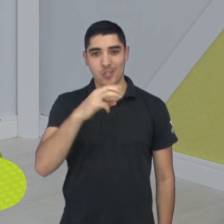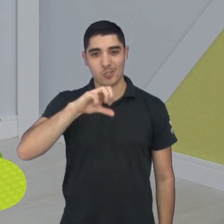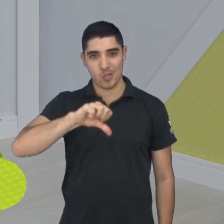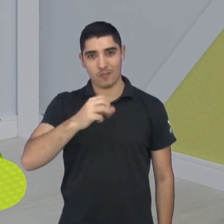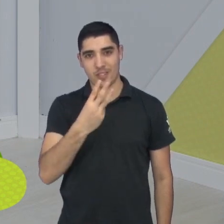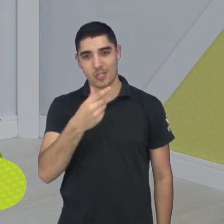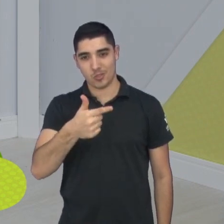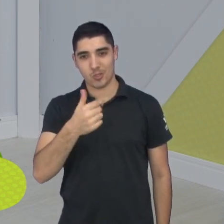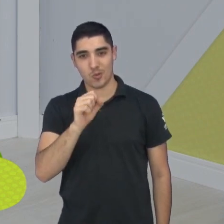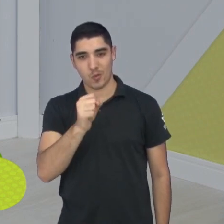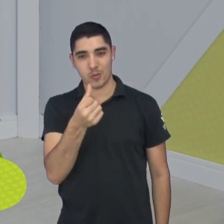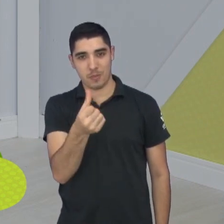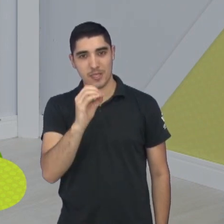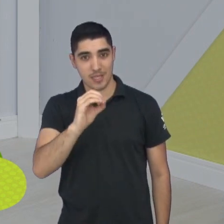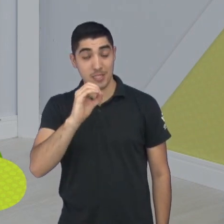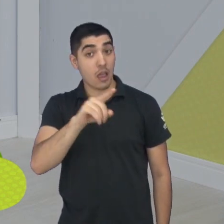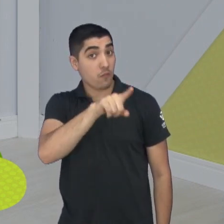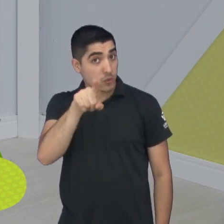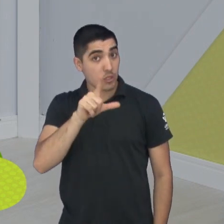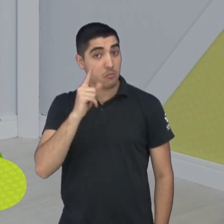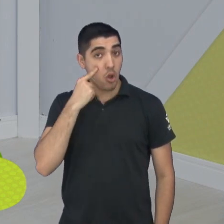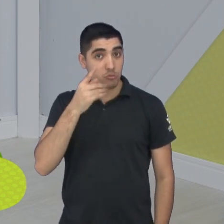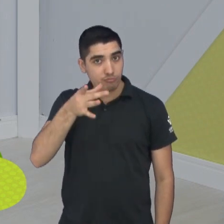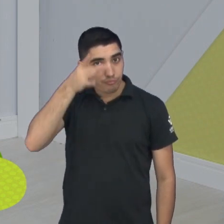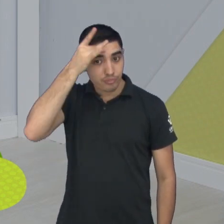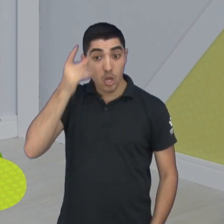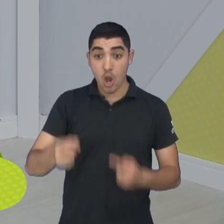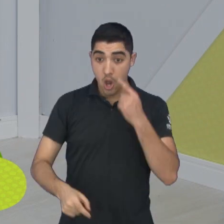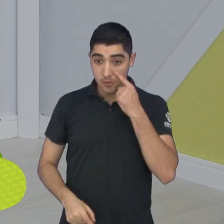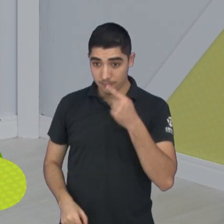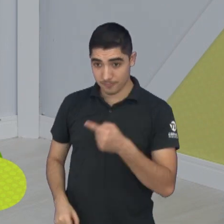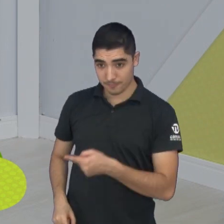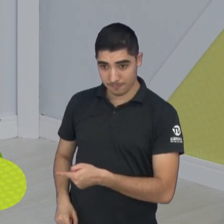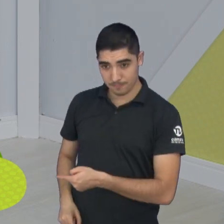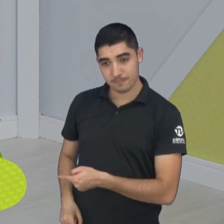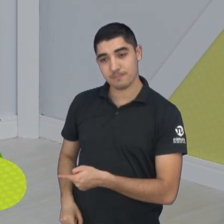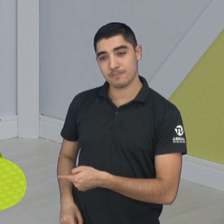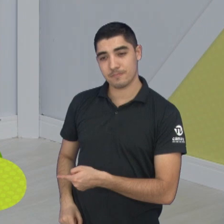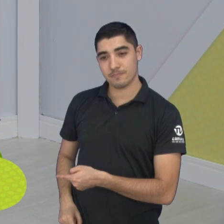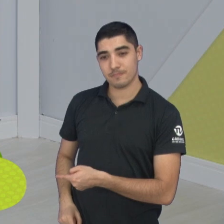3932-8600, tá aí na tela para você anotar também. Aí você procura os ramais